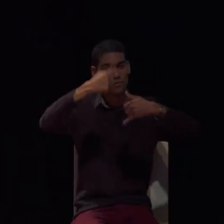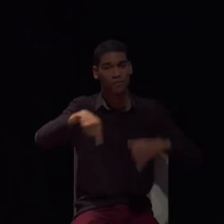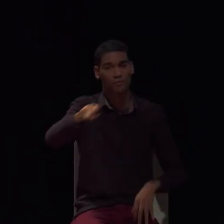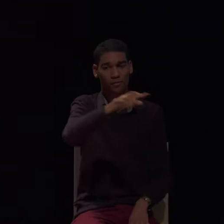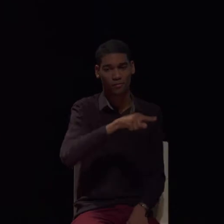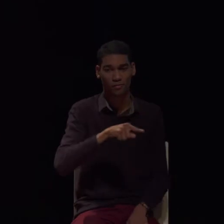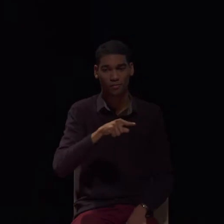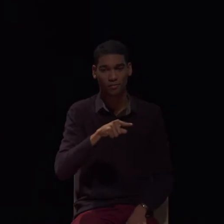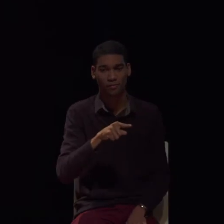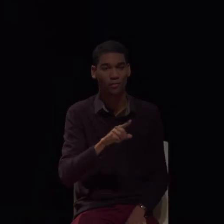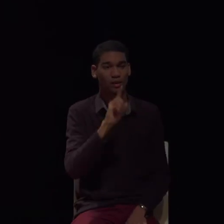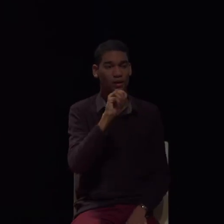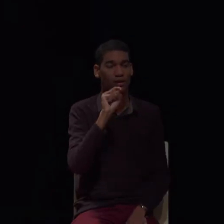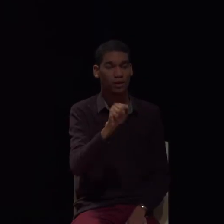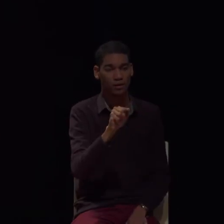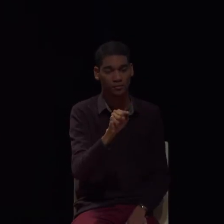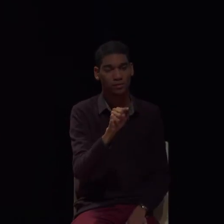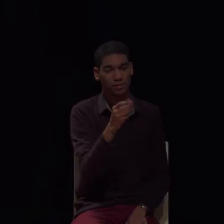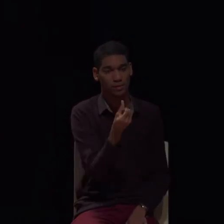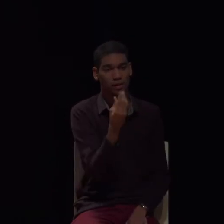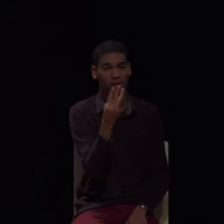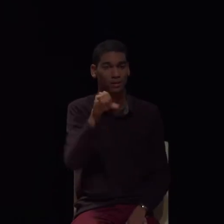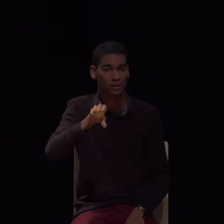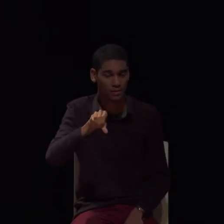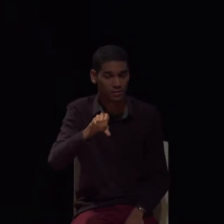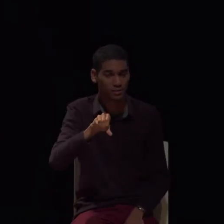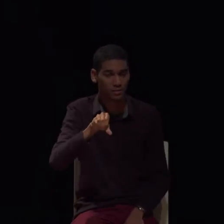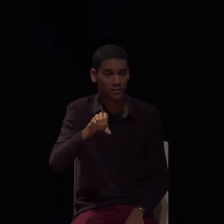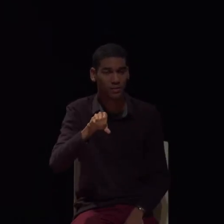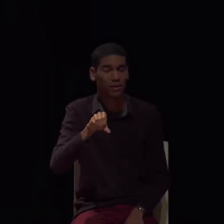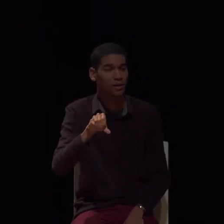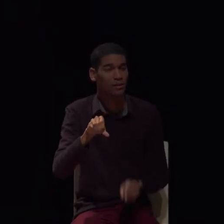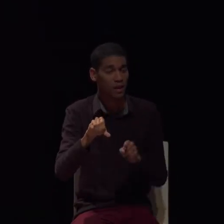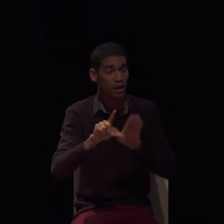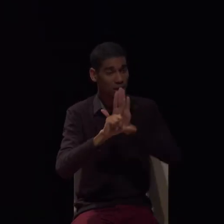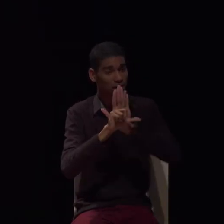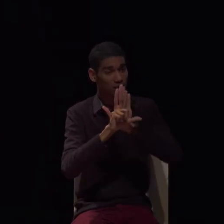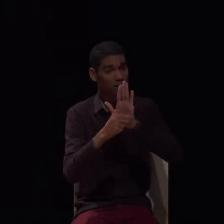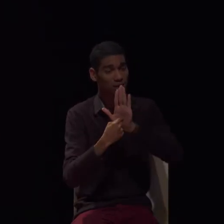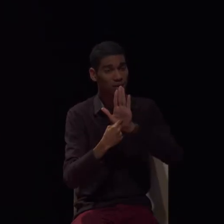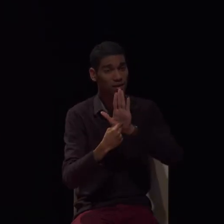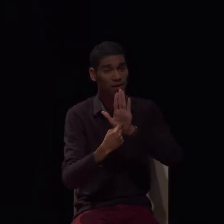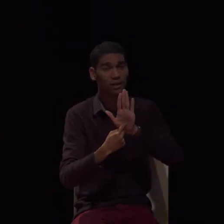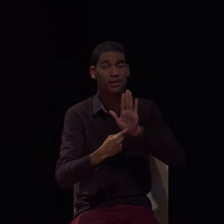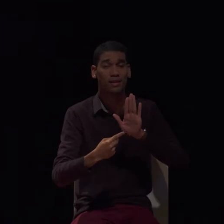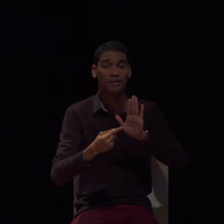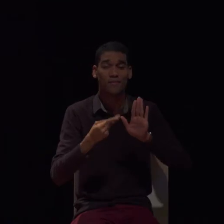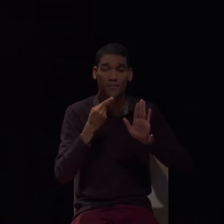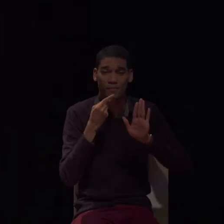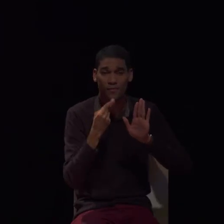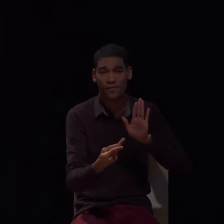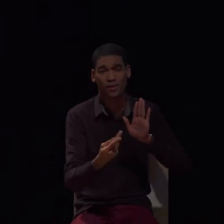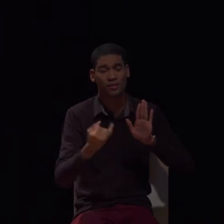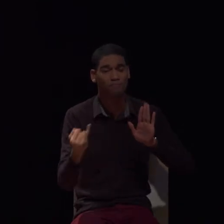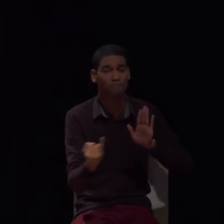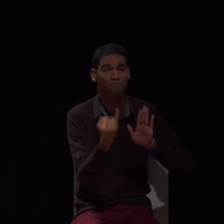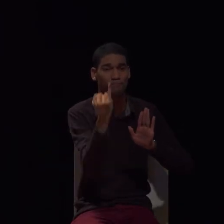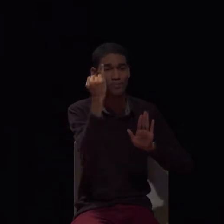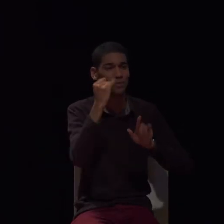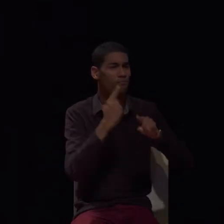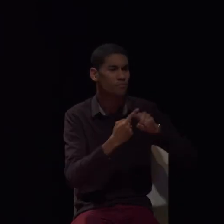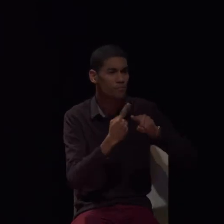a 10.639 é sempre bom a gente se tá aquela altera a